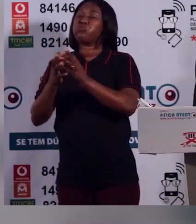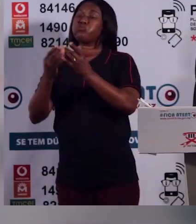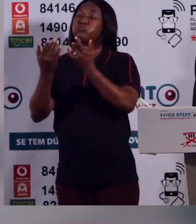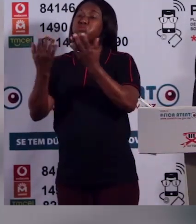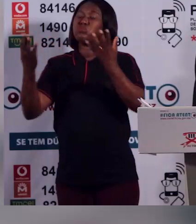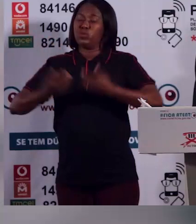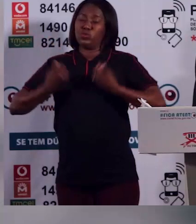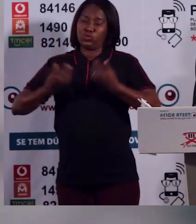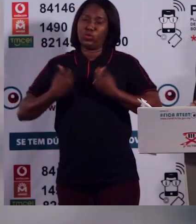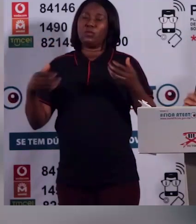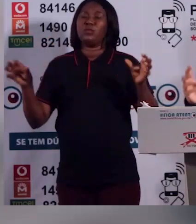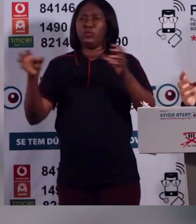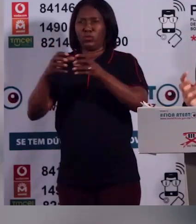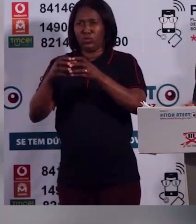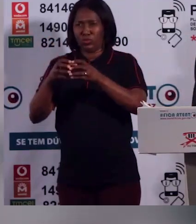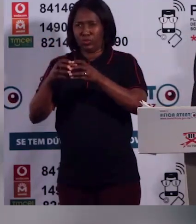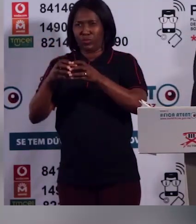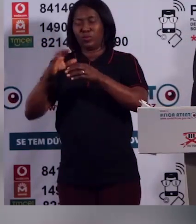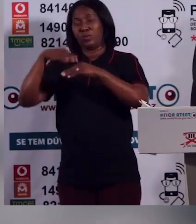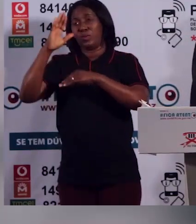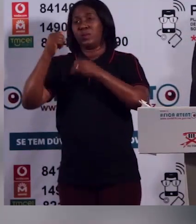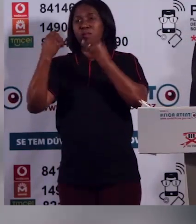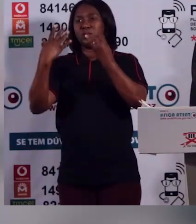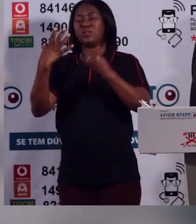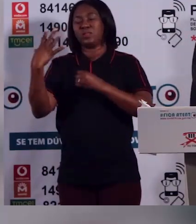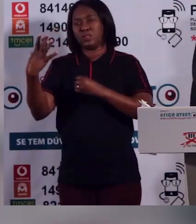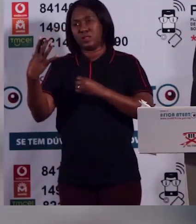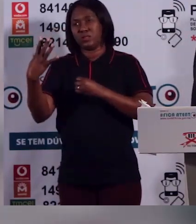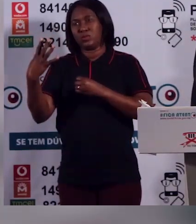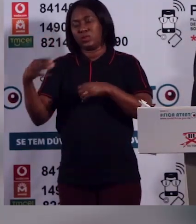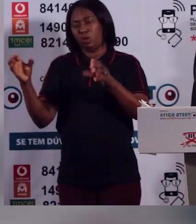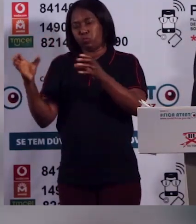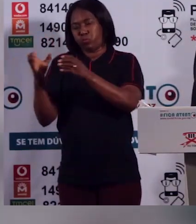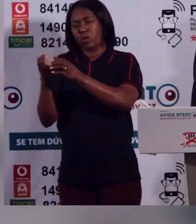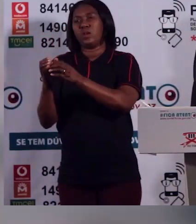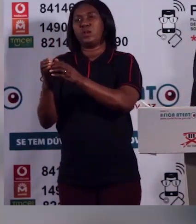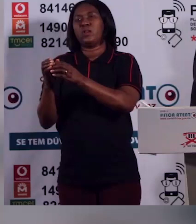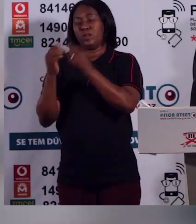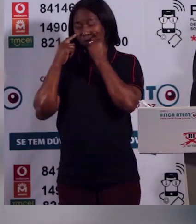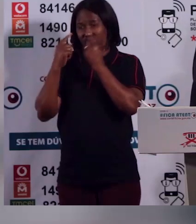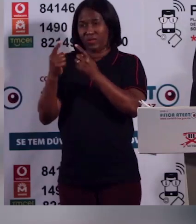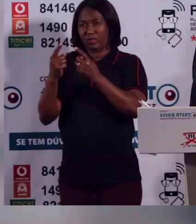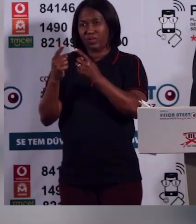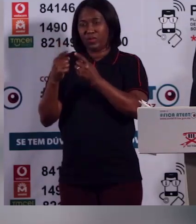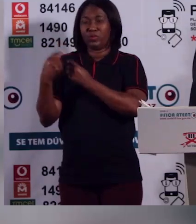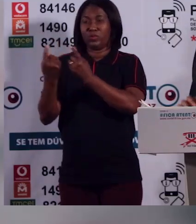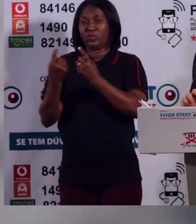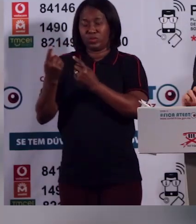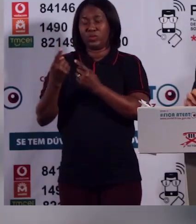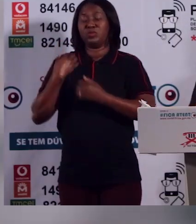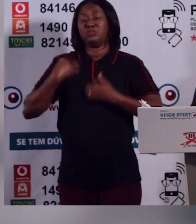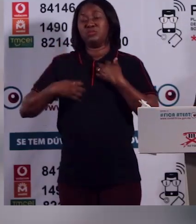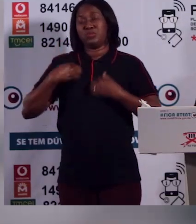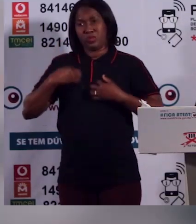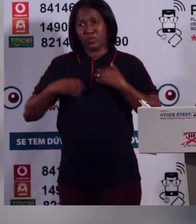com mais de 65 anos de idade, que é um grupo relativamente reduzido do nosso país, nós notamos um número de casos